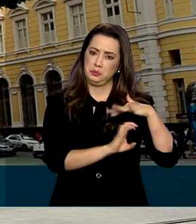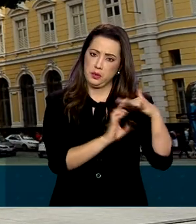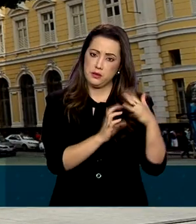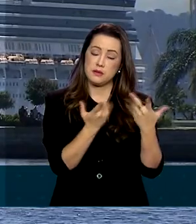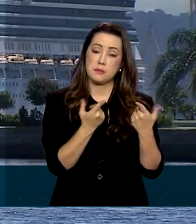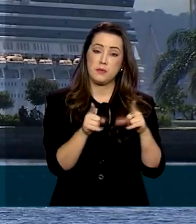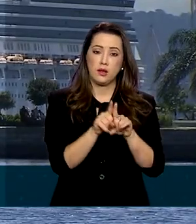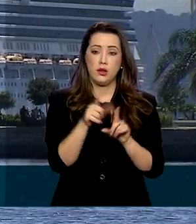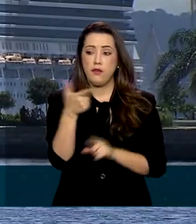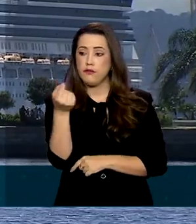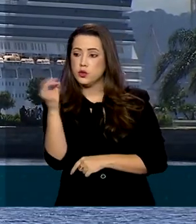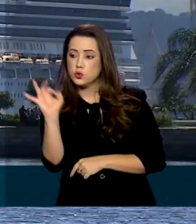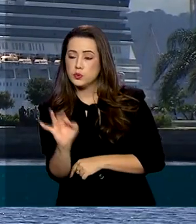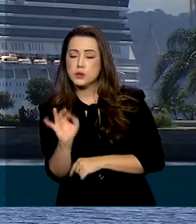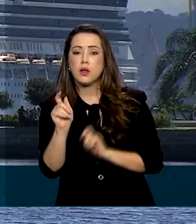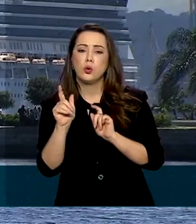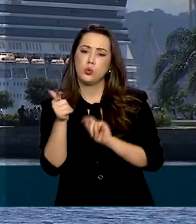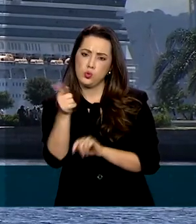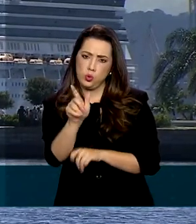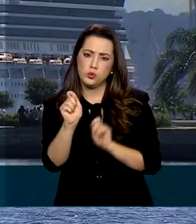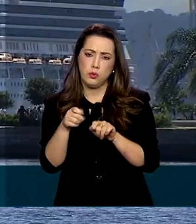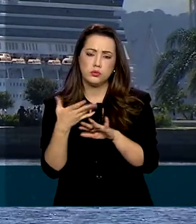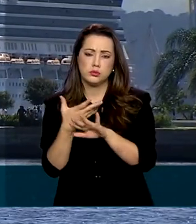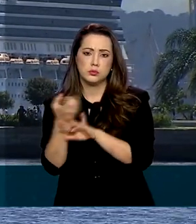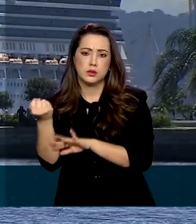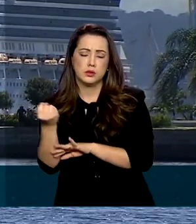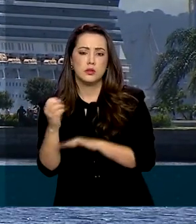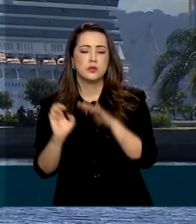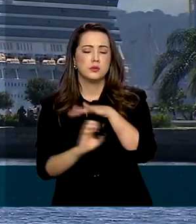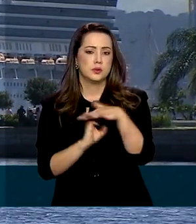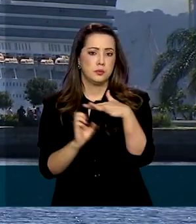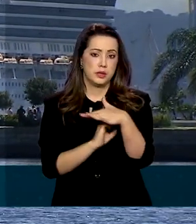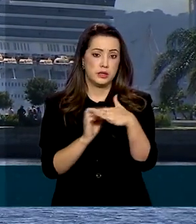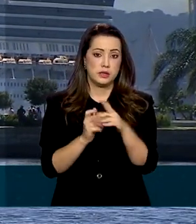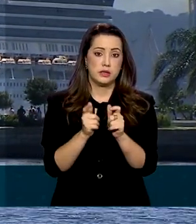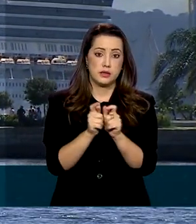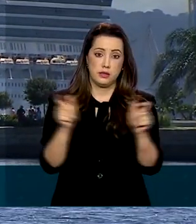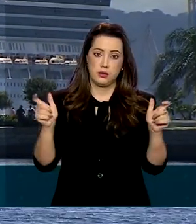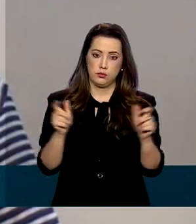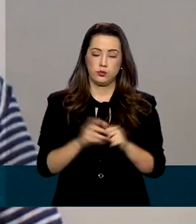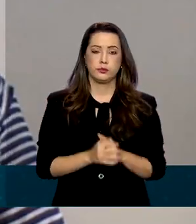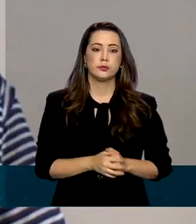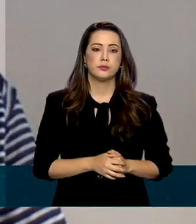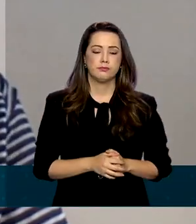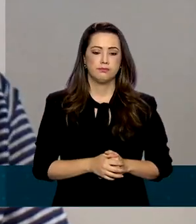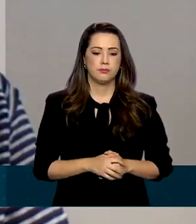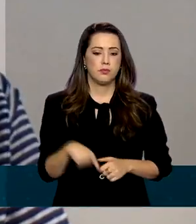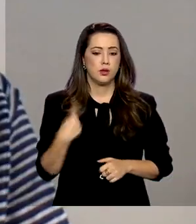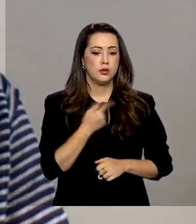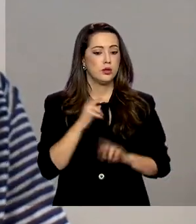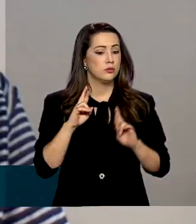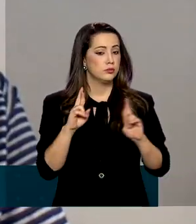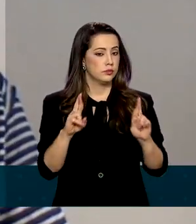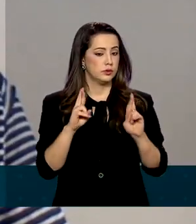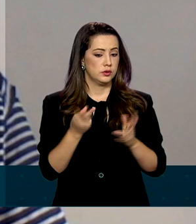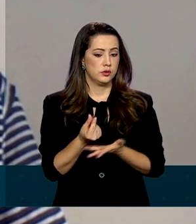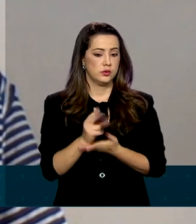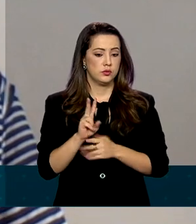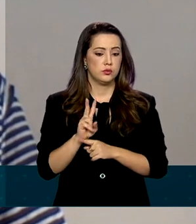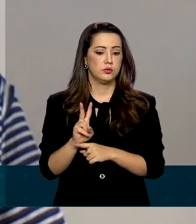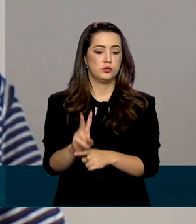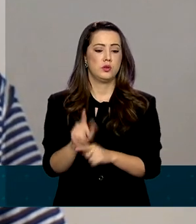20% restantes poderão ser acessados por empresas de grande porte. E esperamos que esse crédito